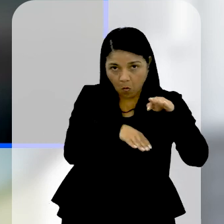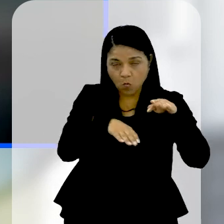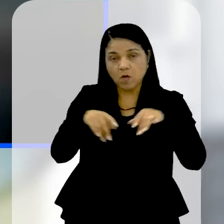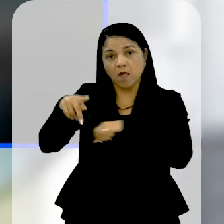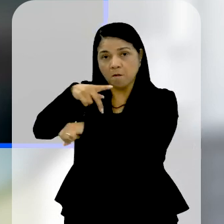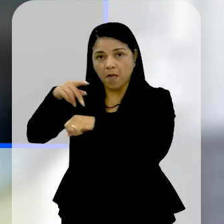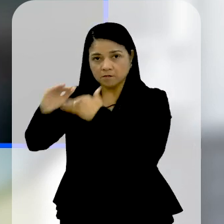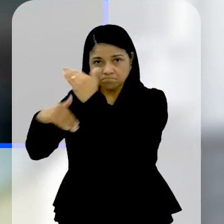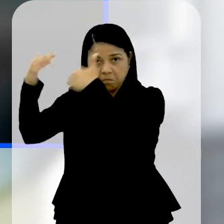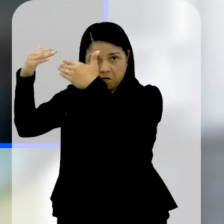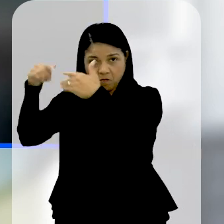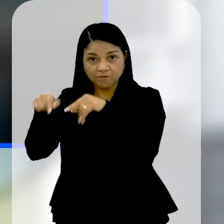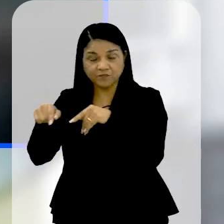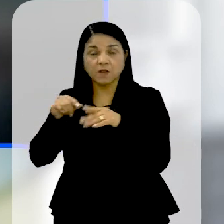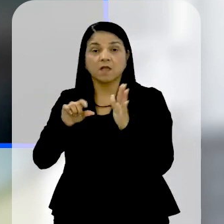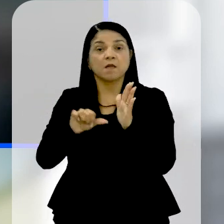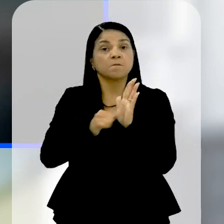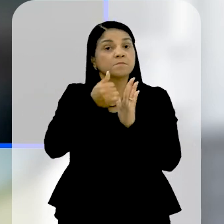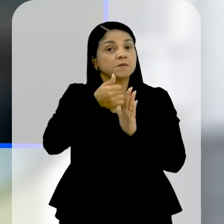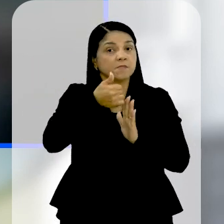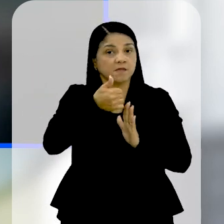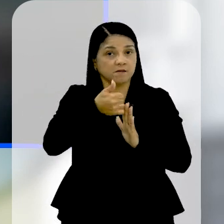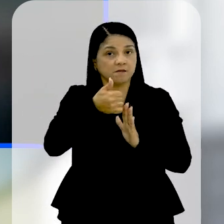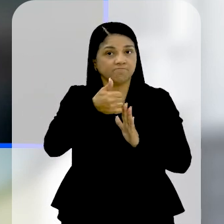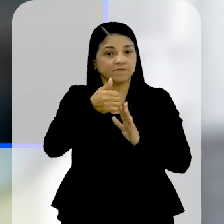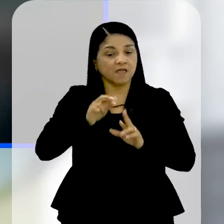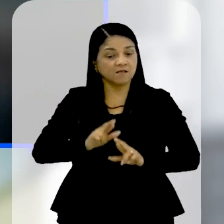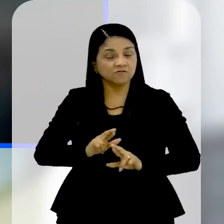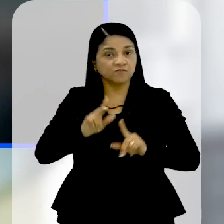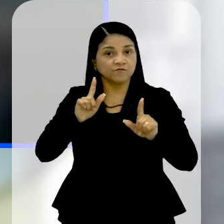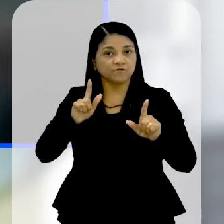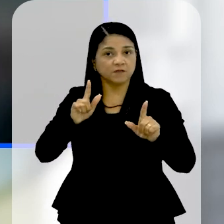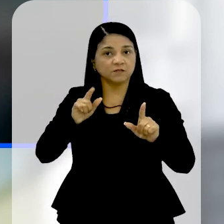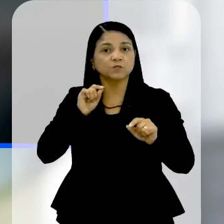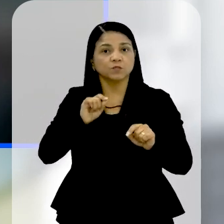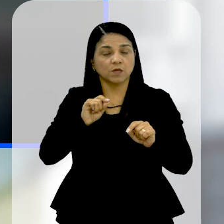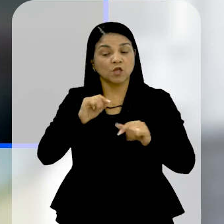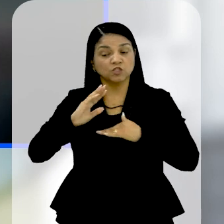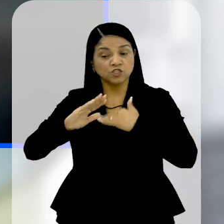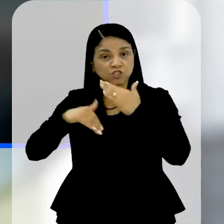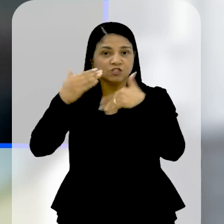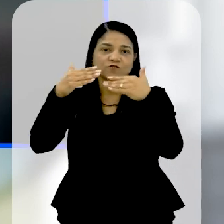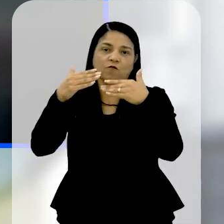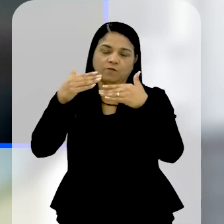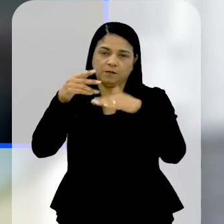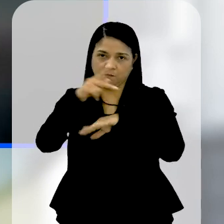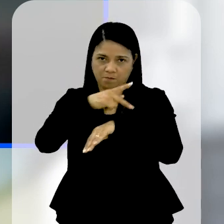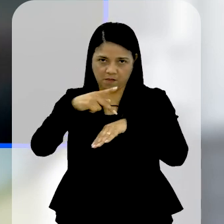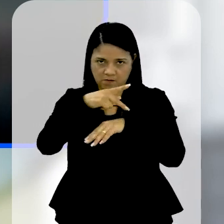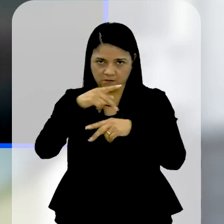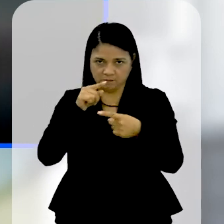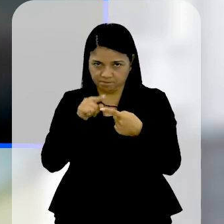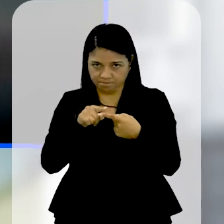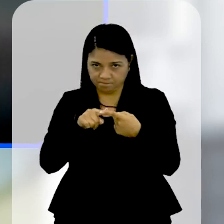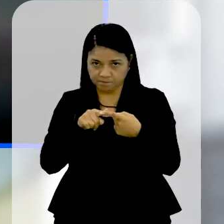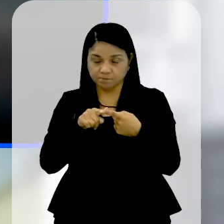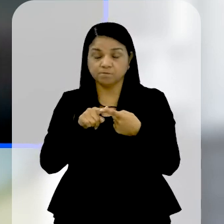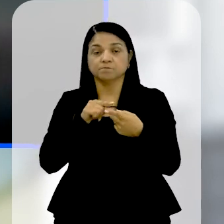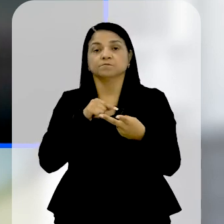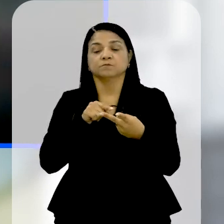principais. Uma, e a primeira de todas, diferença foi de desenvolvimento do país,